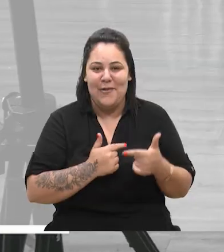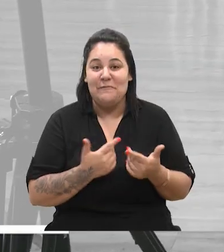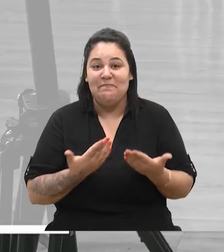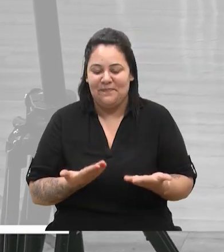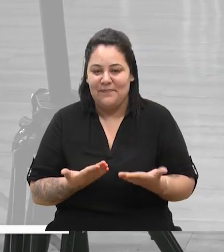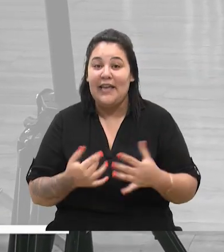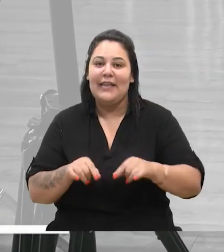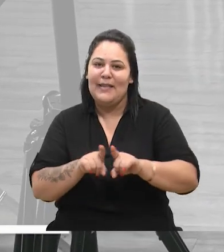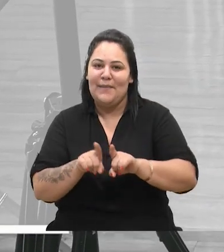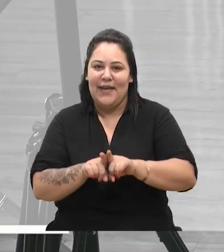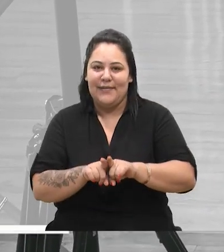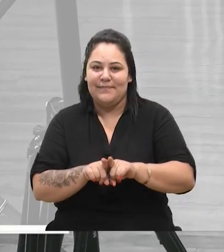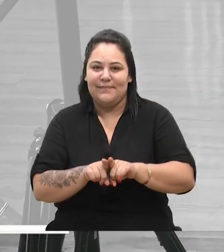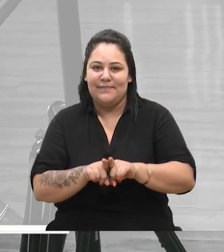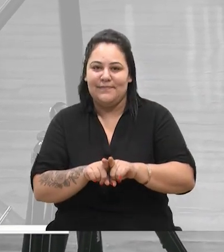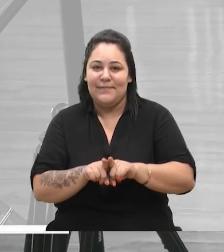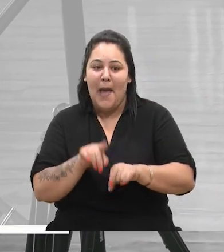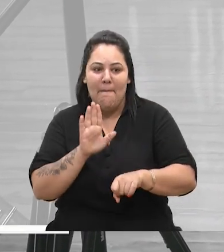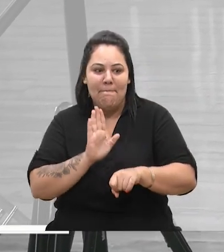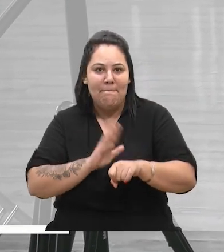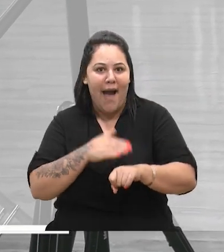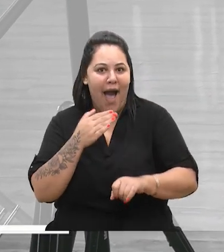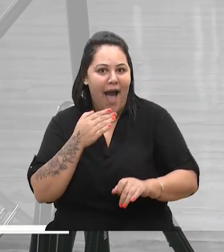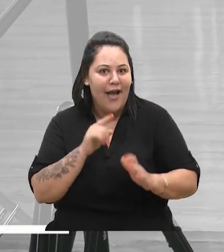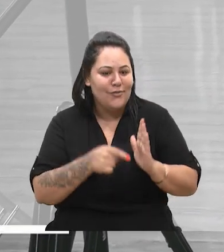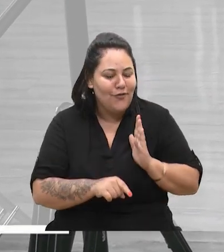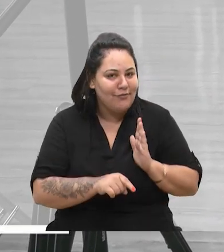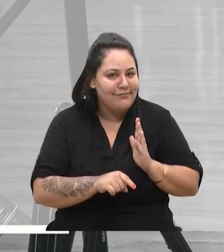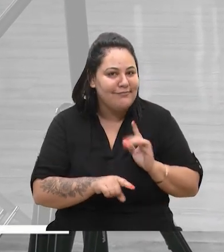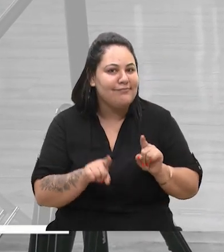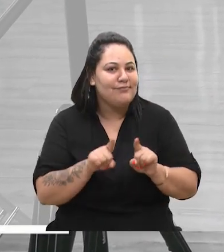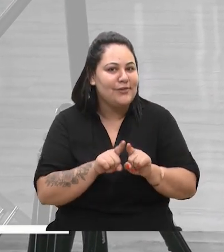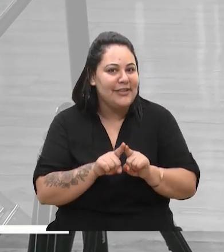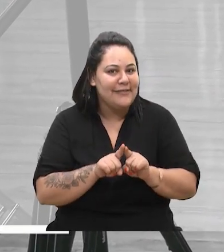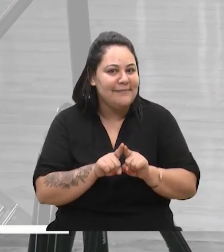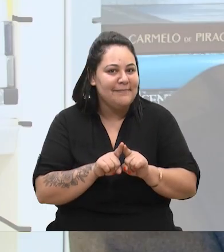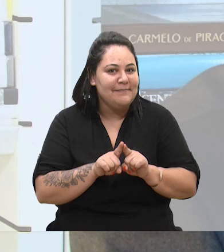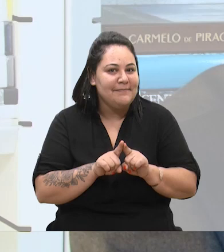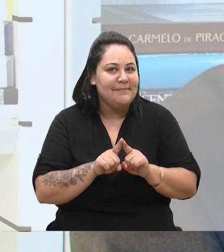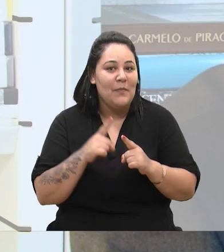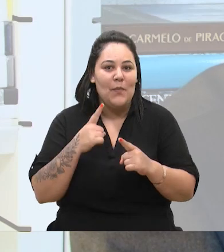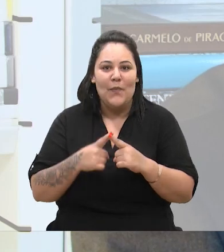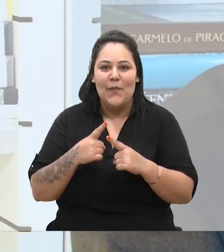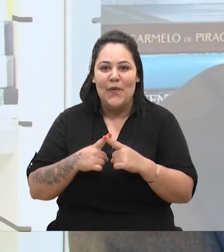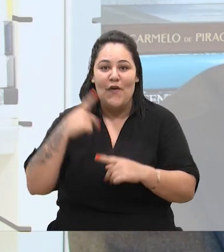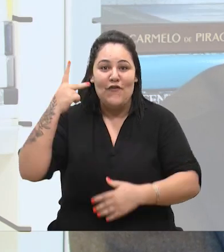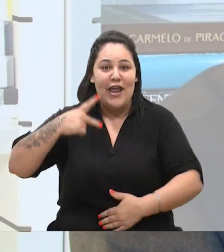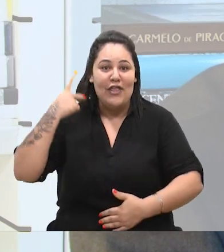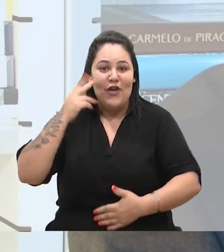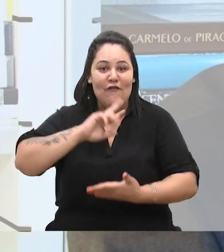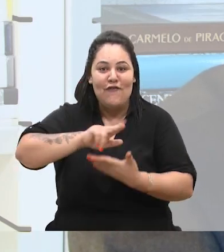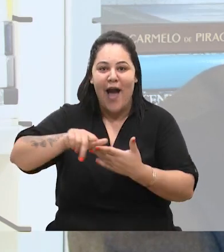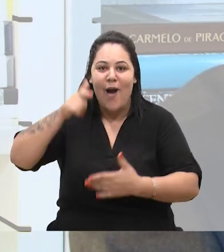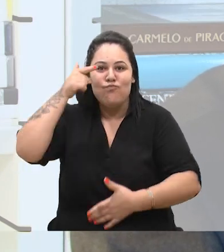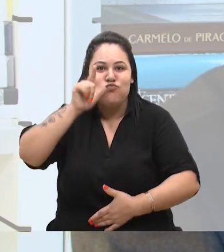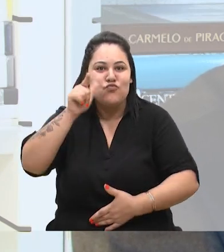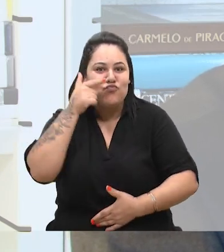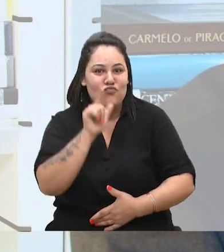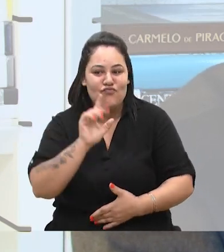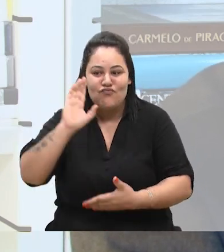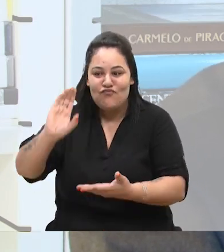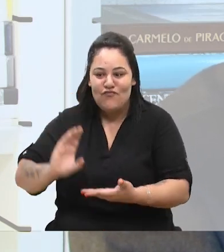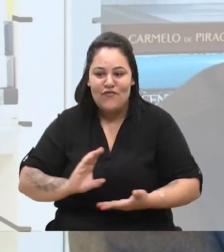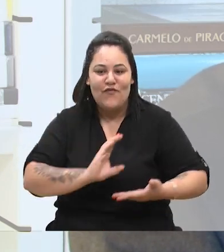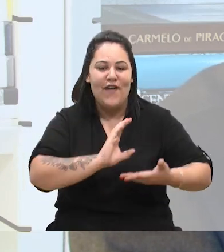segmento. Mas também vem muito além. Como vereador, diversas conquistas, inclusive verbas